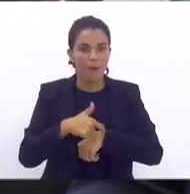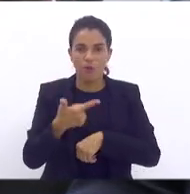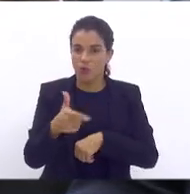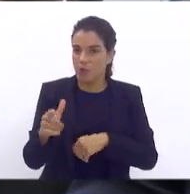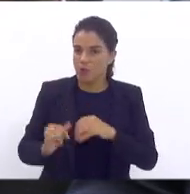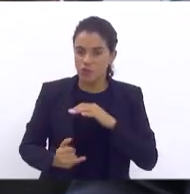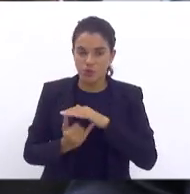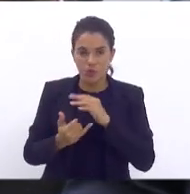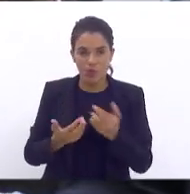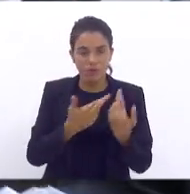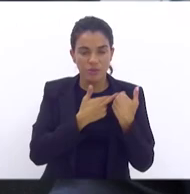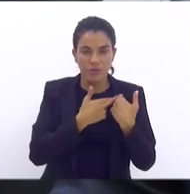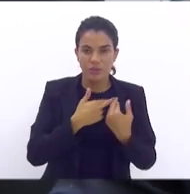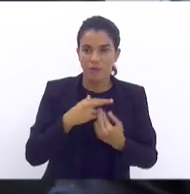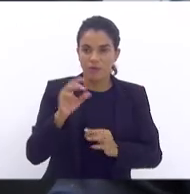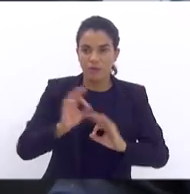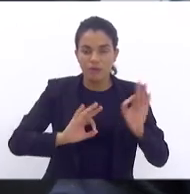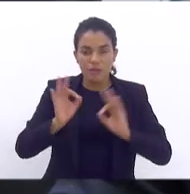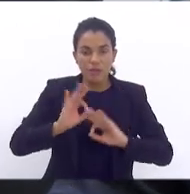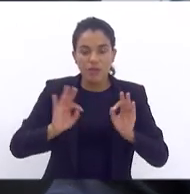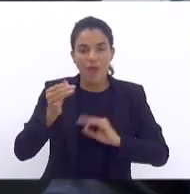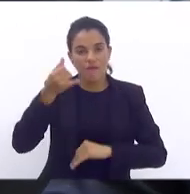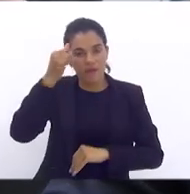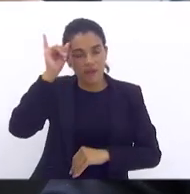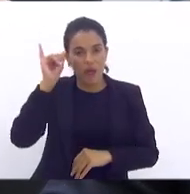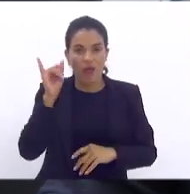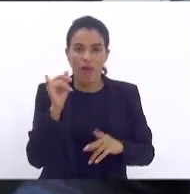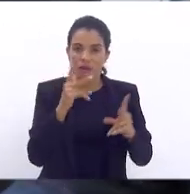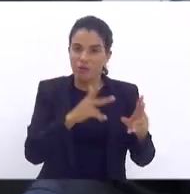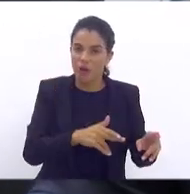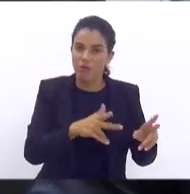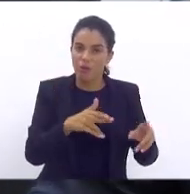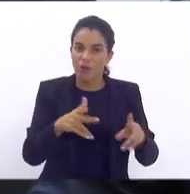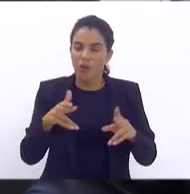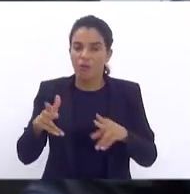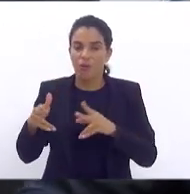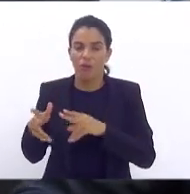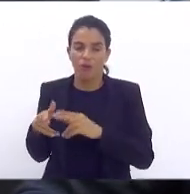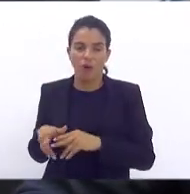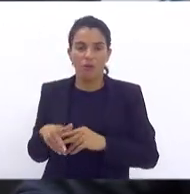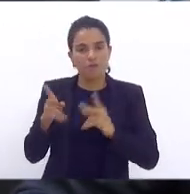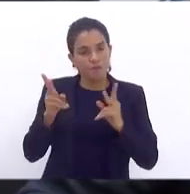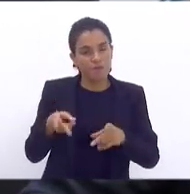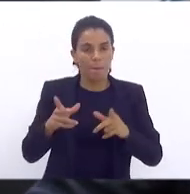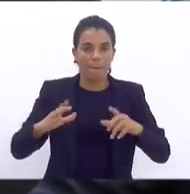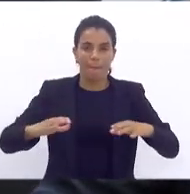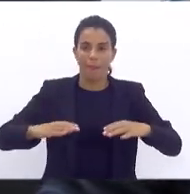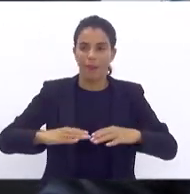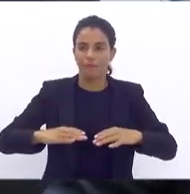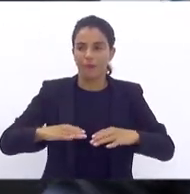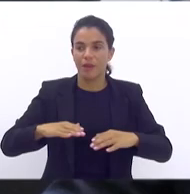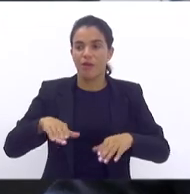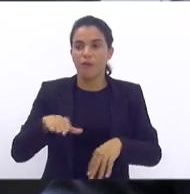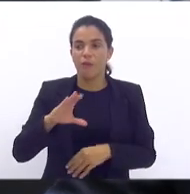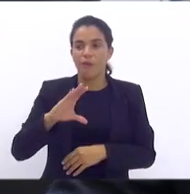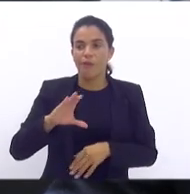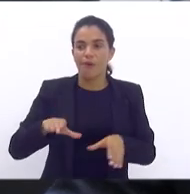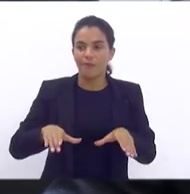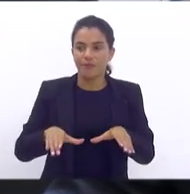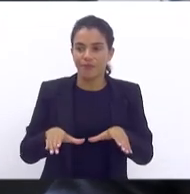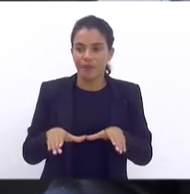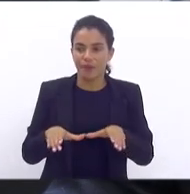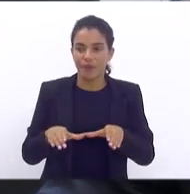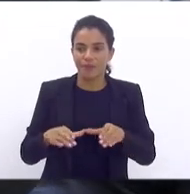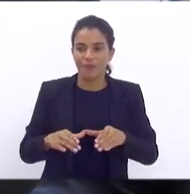prevenção? Só daqui a pouquinho podemos ter novos casos acontecendo na Baía de Guanabara. Não tem nenhum órgão da Marinha para ir lá